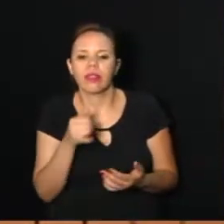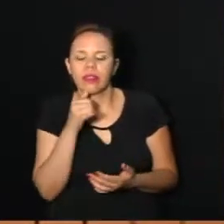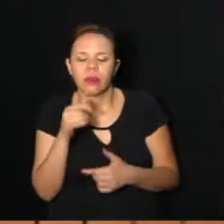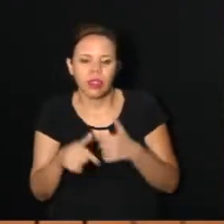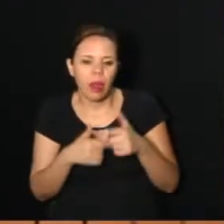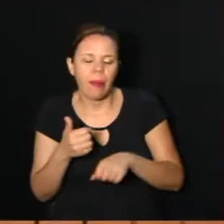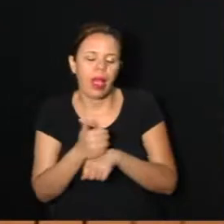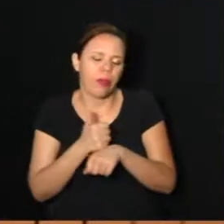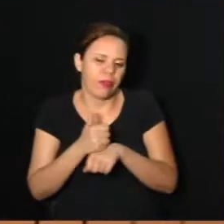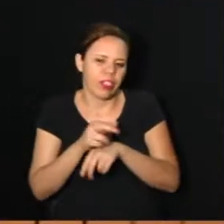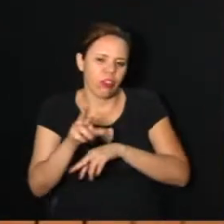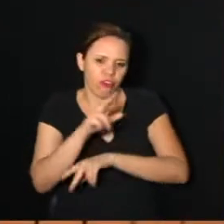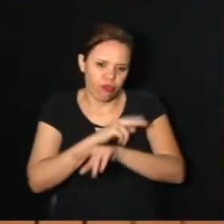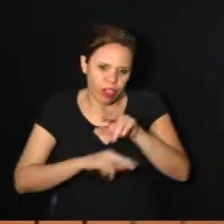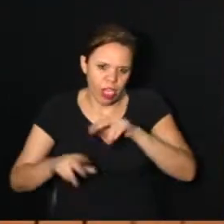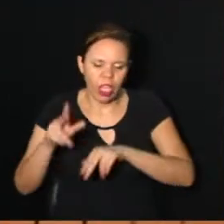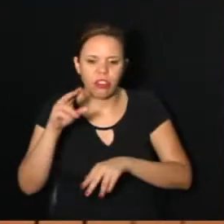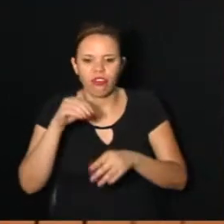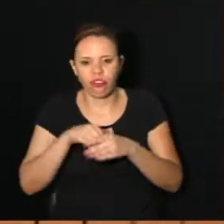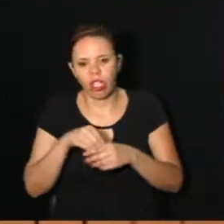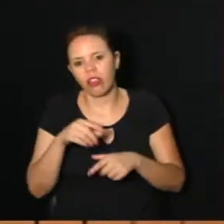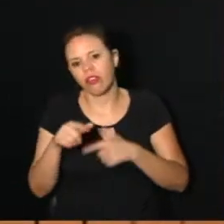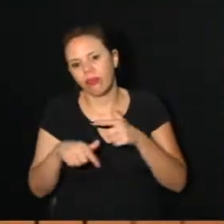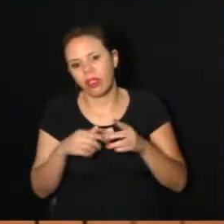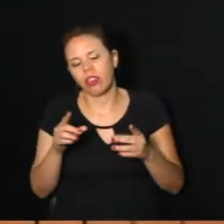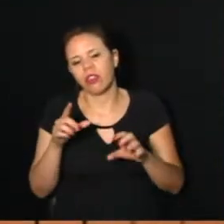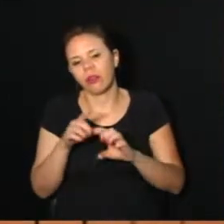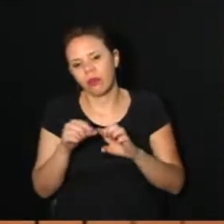está dentro do nosso relatório do plano